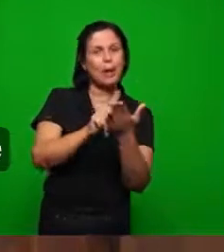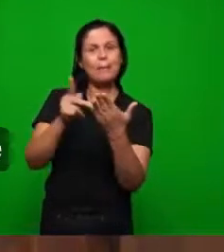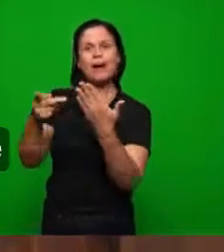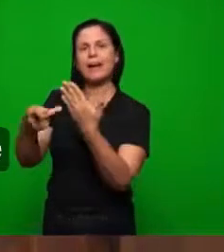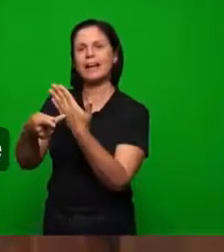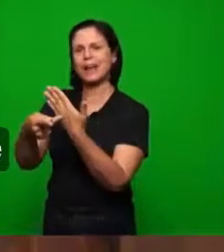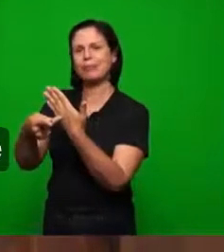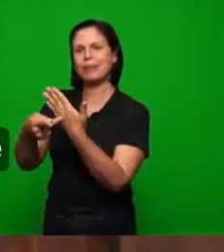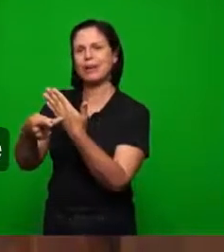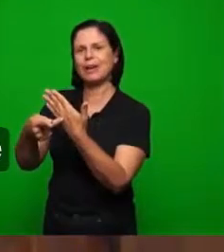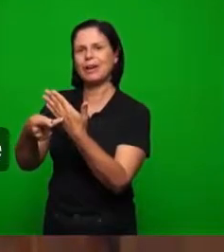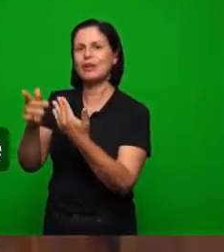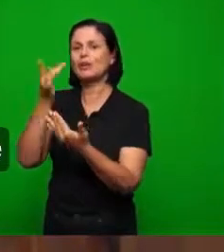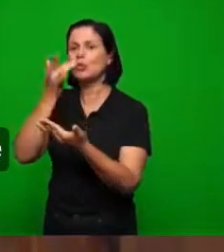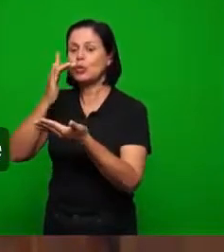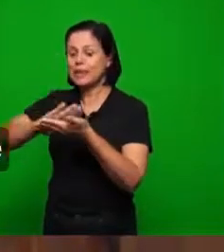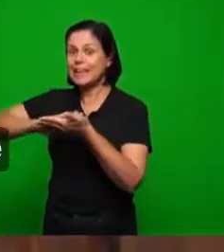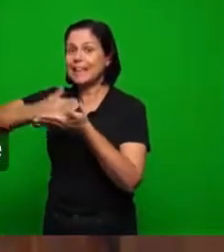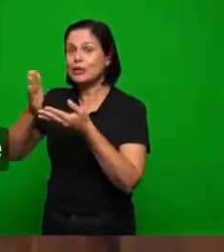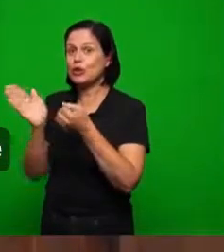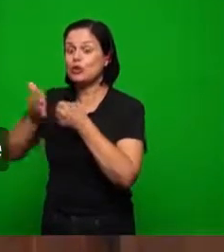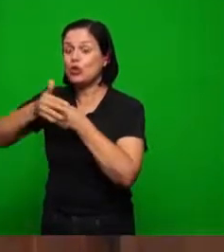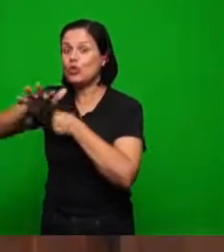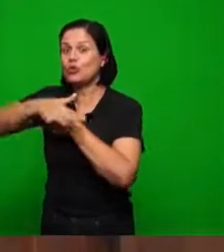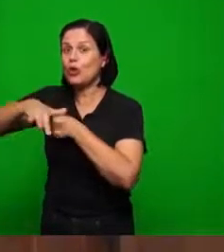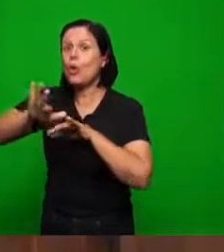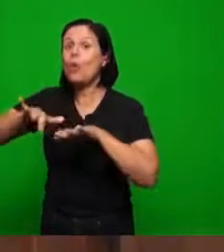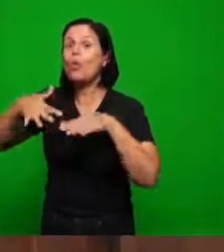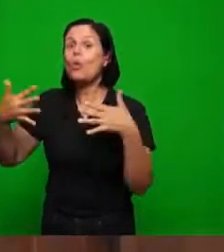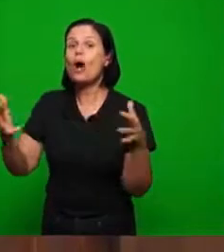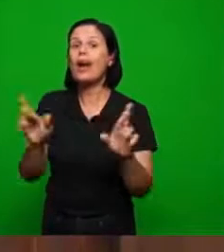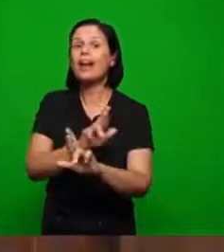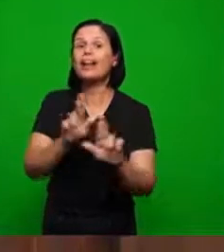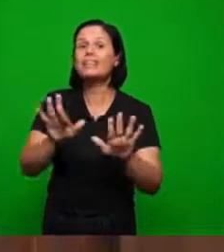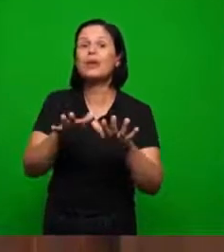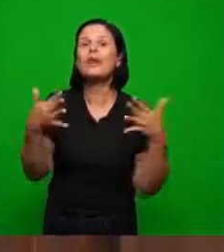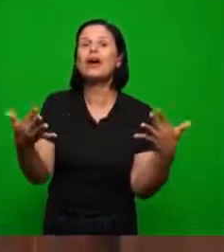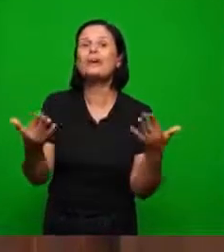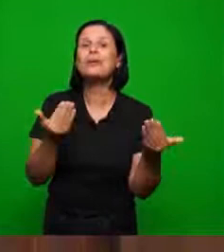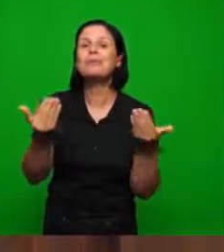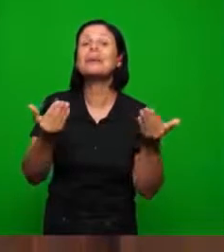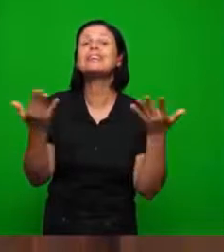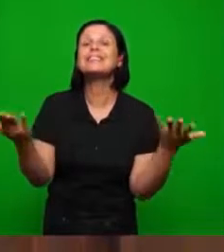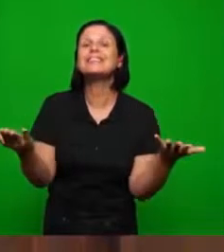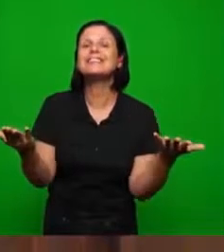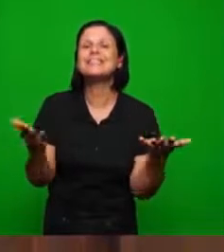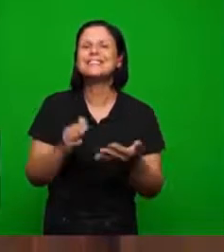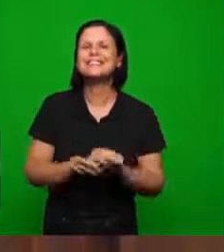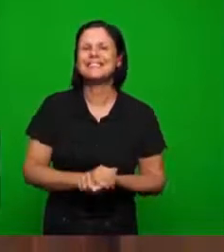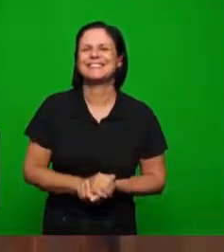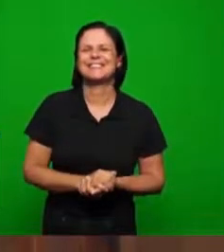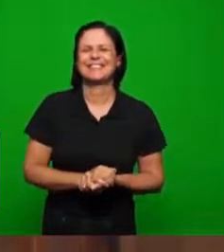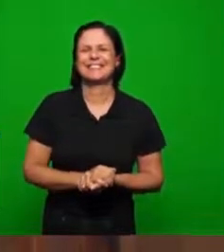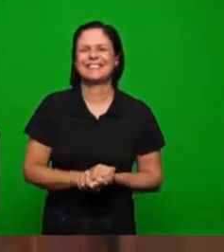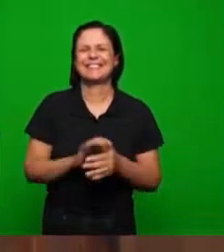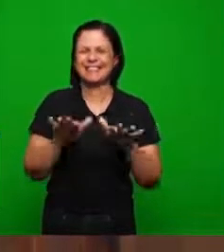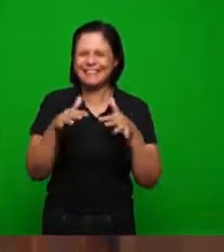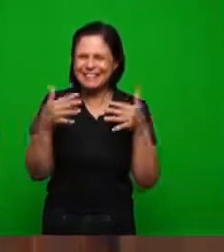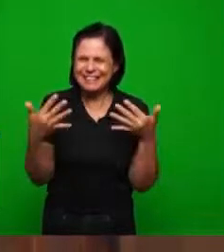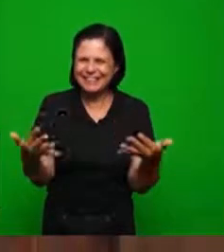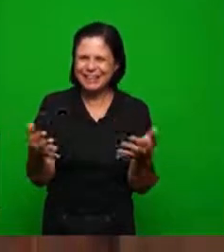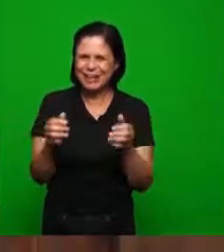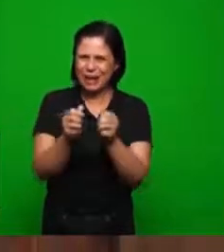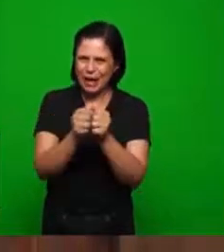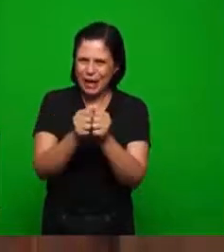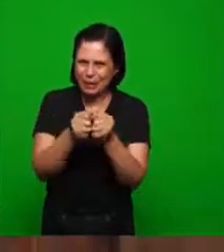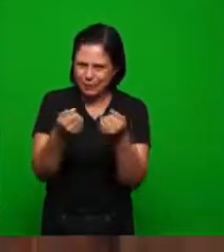parábola do tesouro escondido num campo. Então, quando nós abrimos a palavra, vamos diretamente